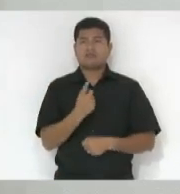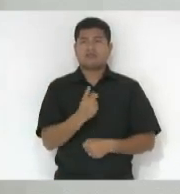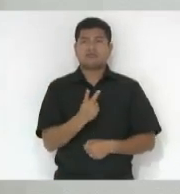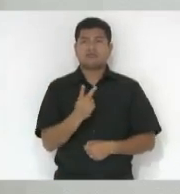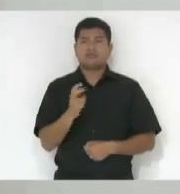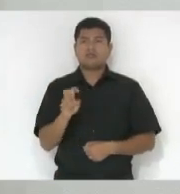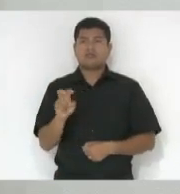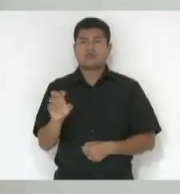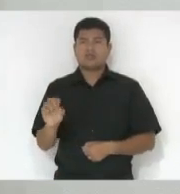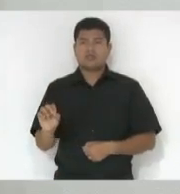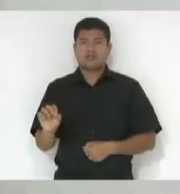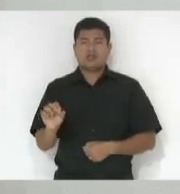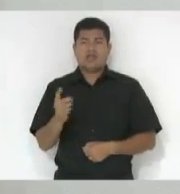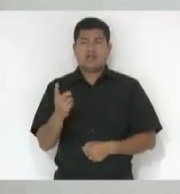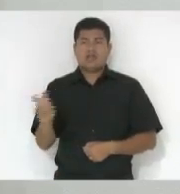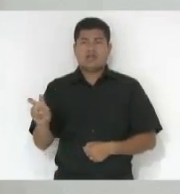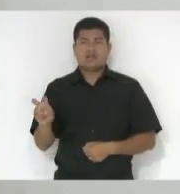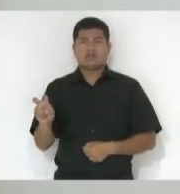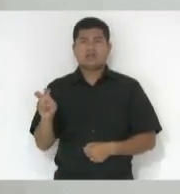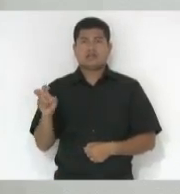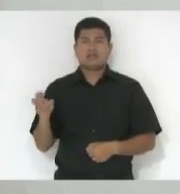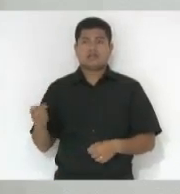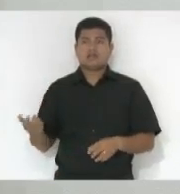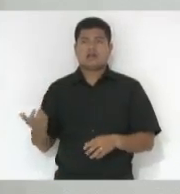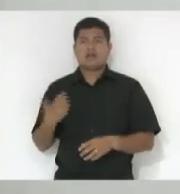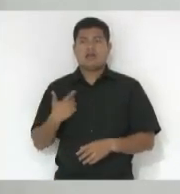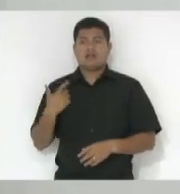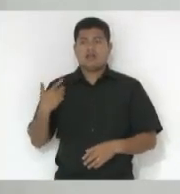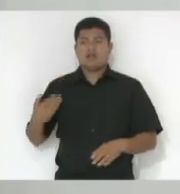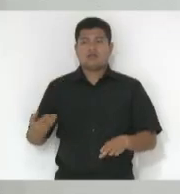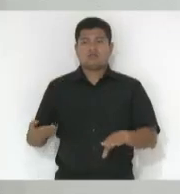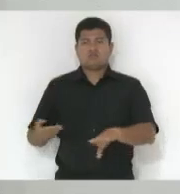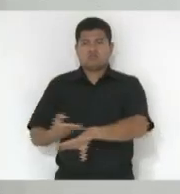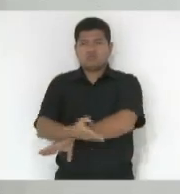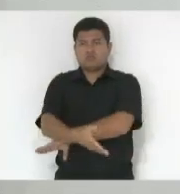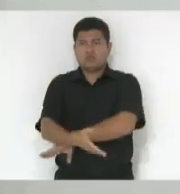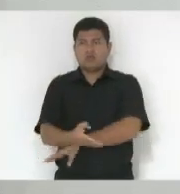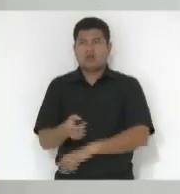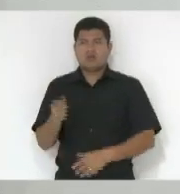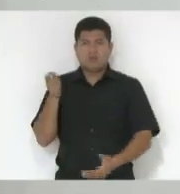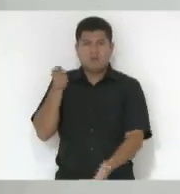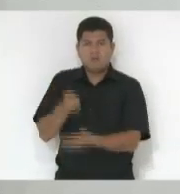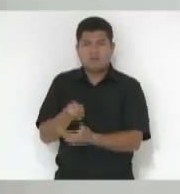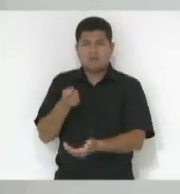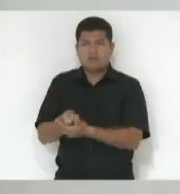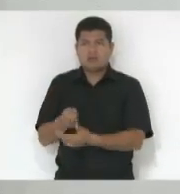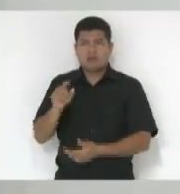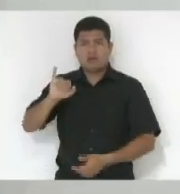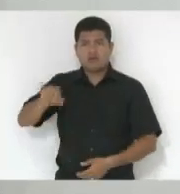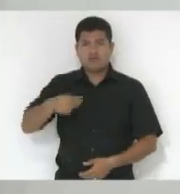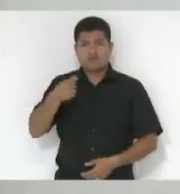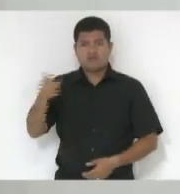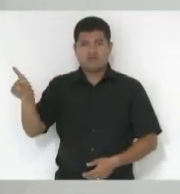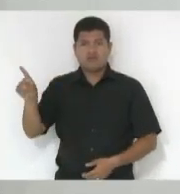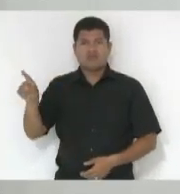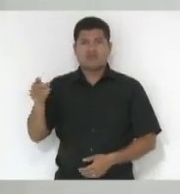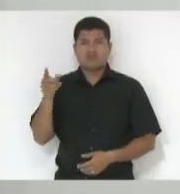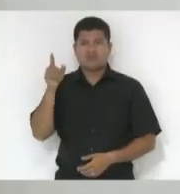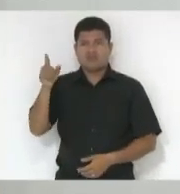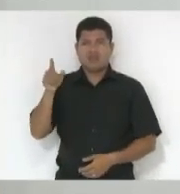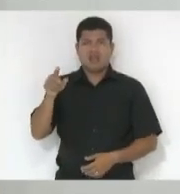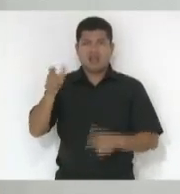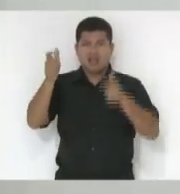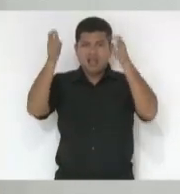barões invadiram Londres e obrigaram o rei João sem terra, como era chamado, a assinar